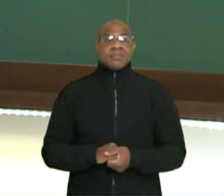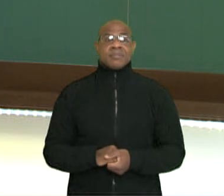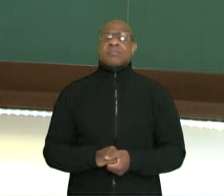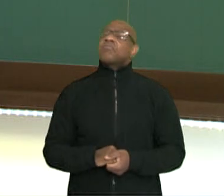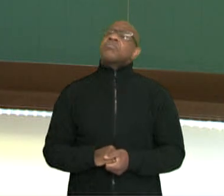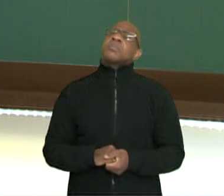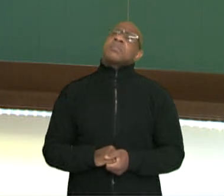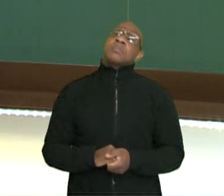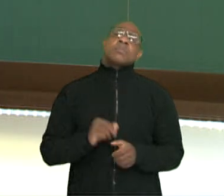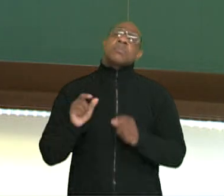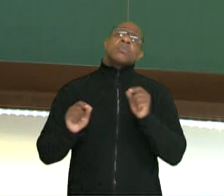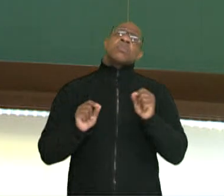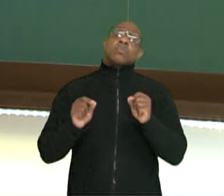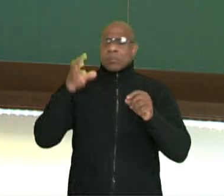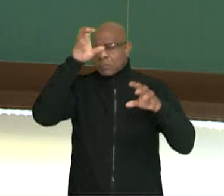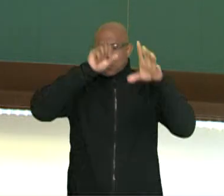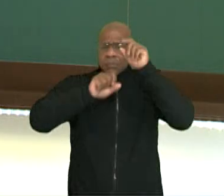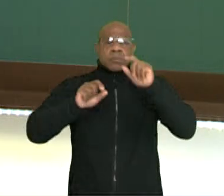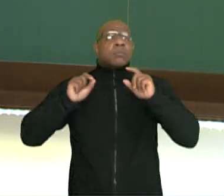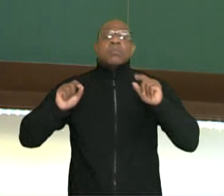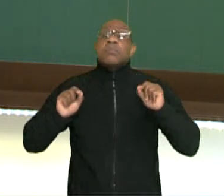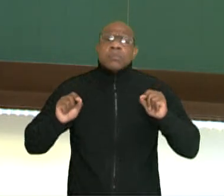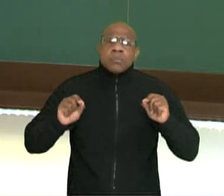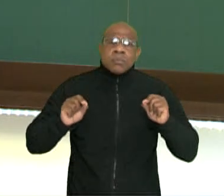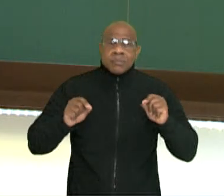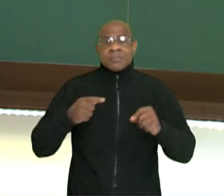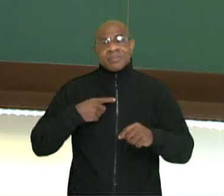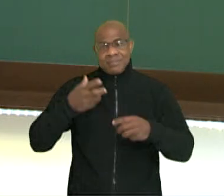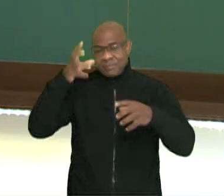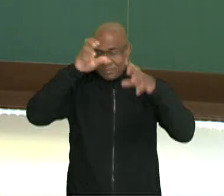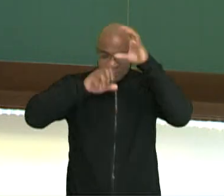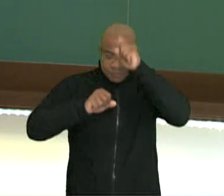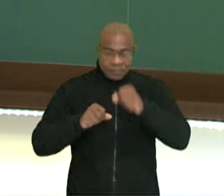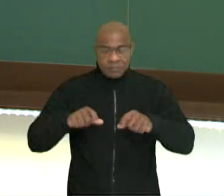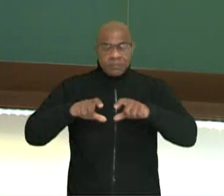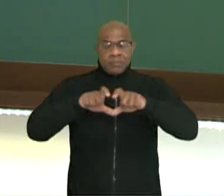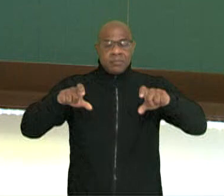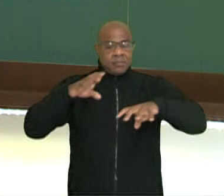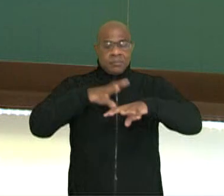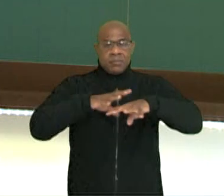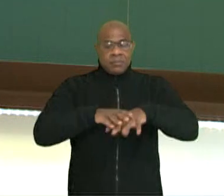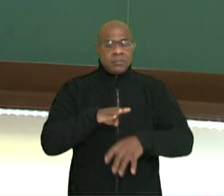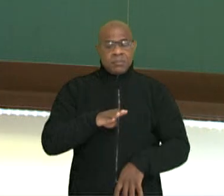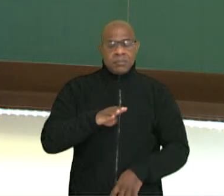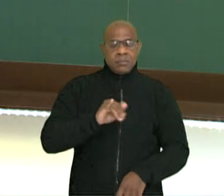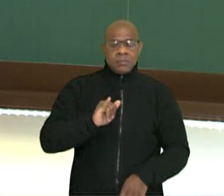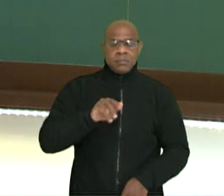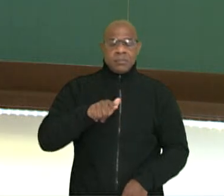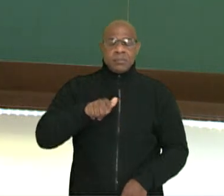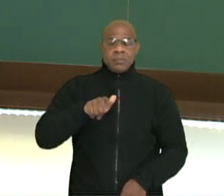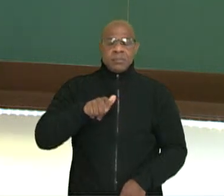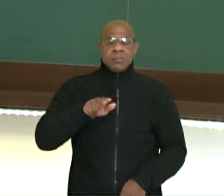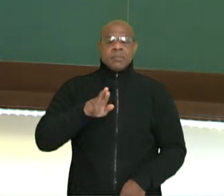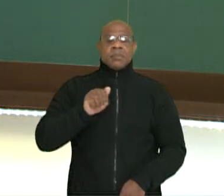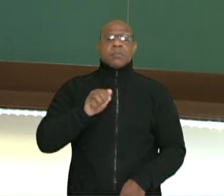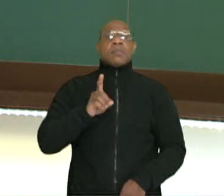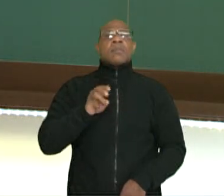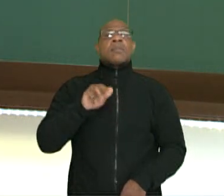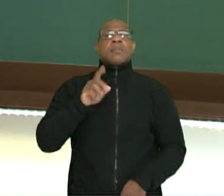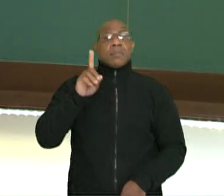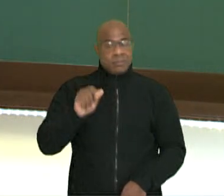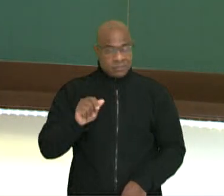entender? Então, o que trabalhamos hoje? A gente viu o que é uma equação biquadrada e um método para encontrar as soluções dessa equação